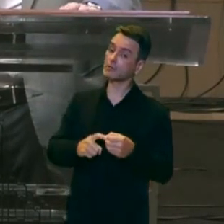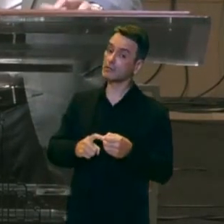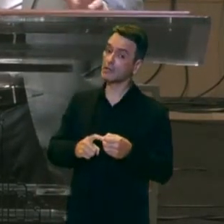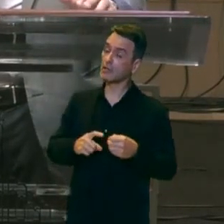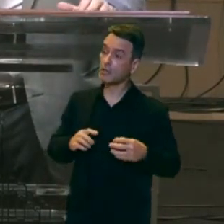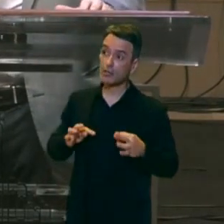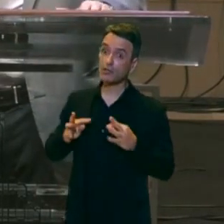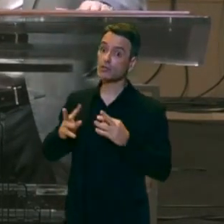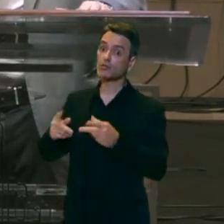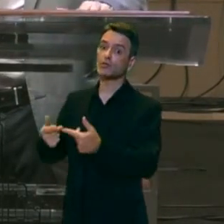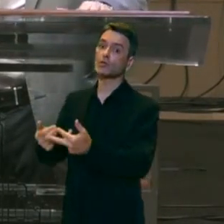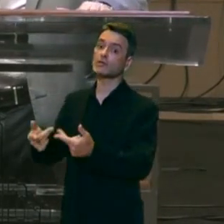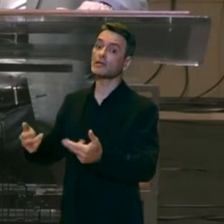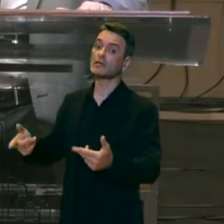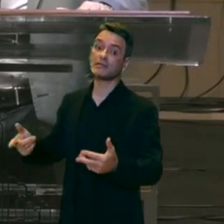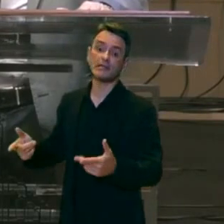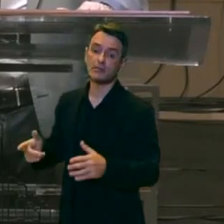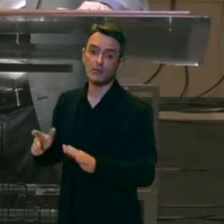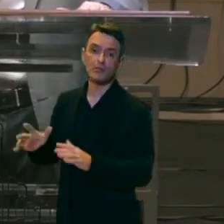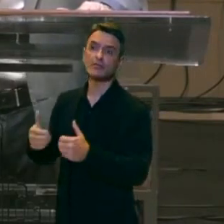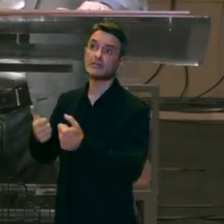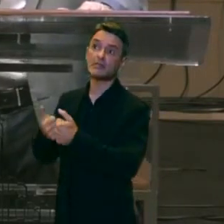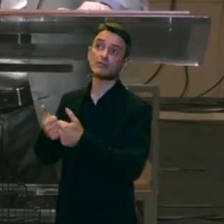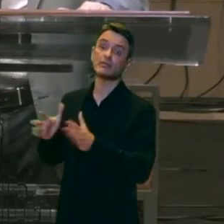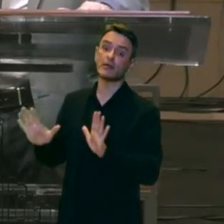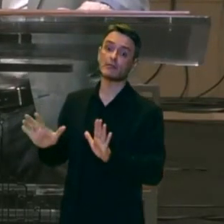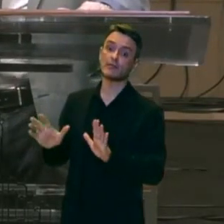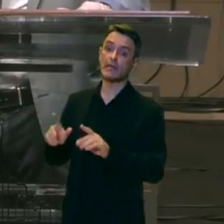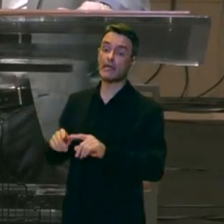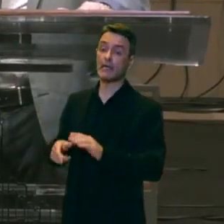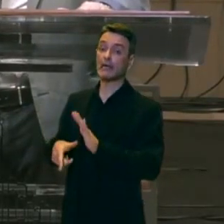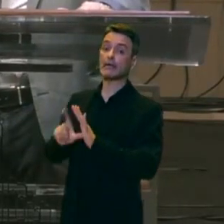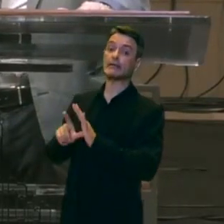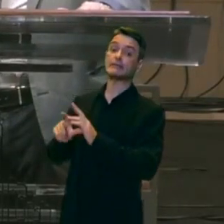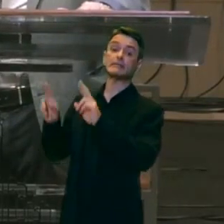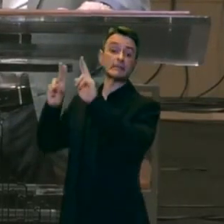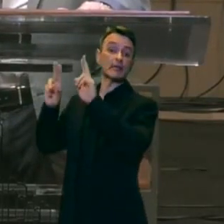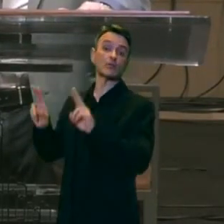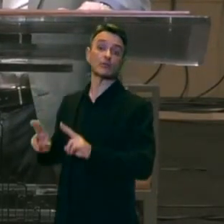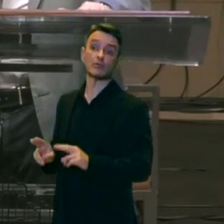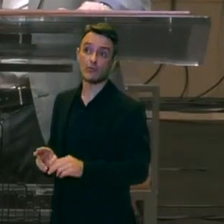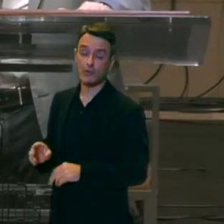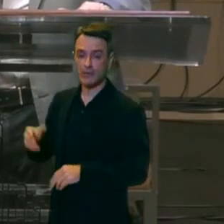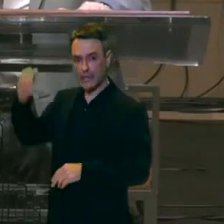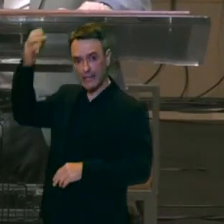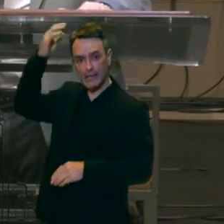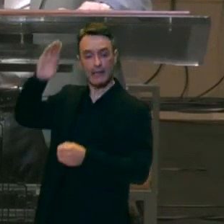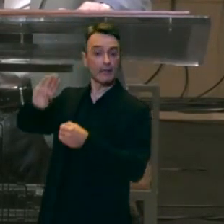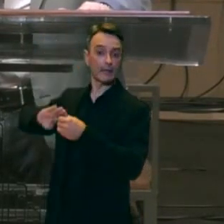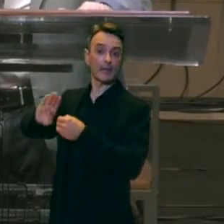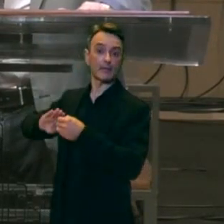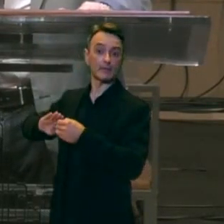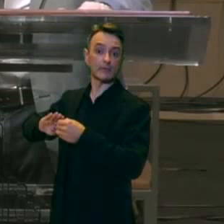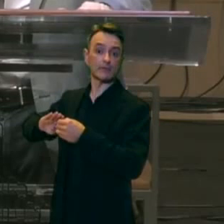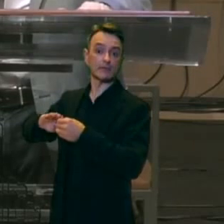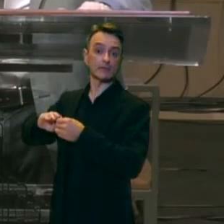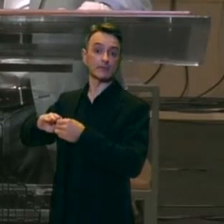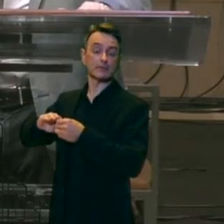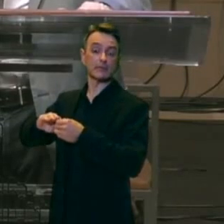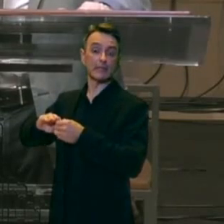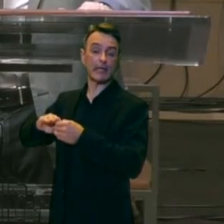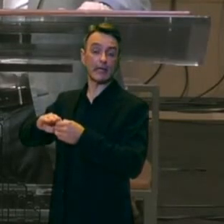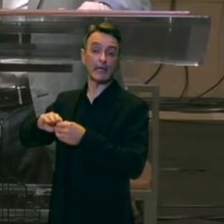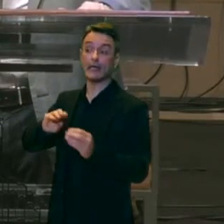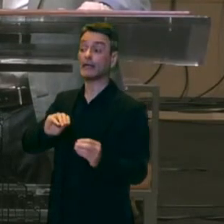os utensílios do templo do Senhor que Nabucodonosor rei da Babilônia, tirou daqui e levou para a